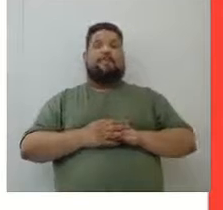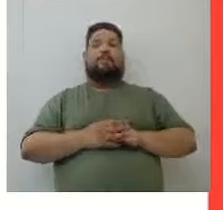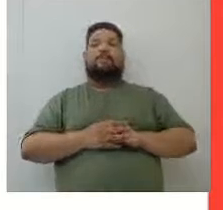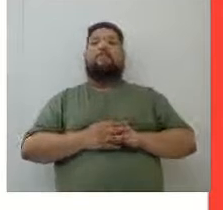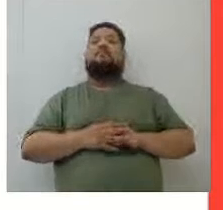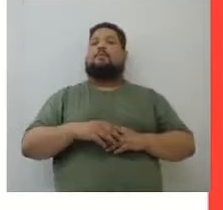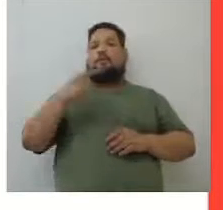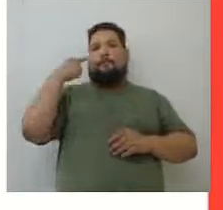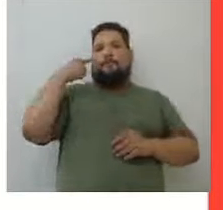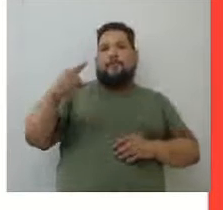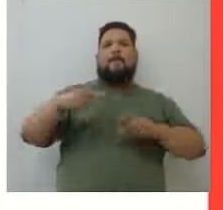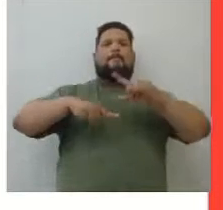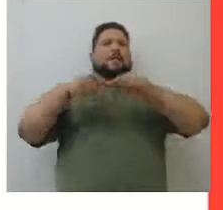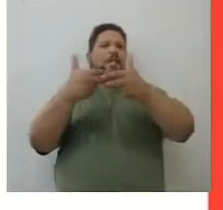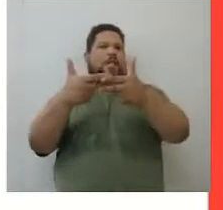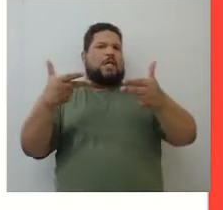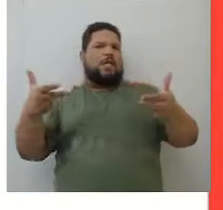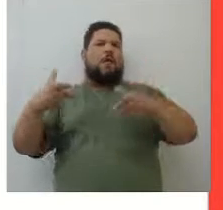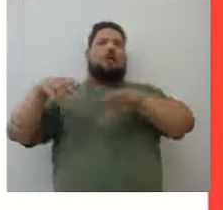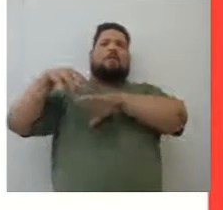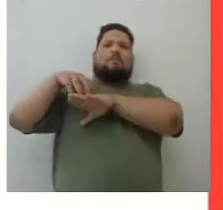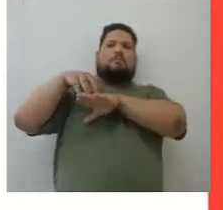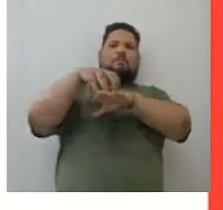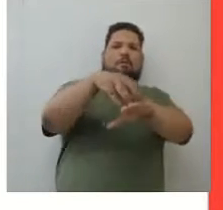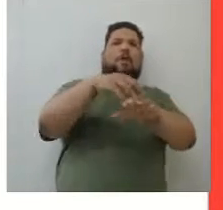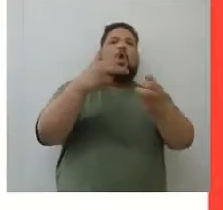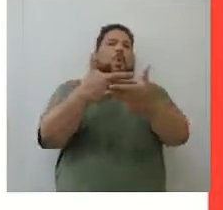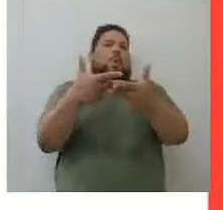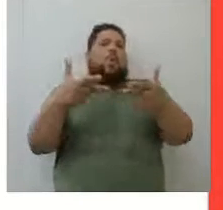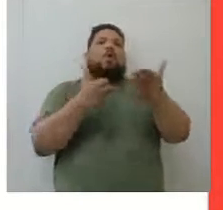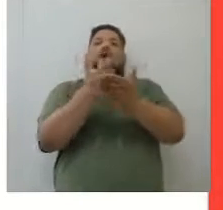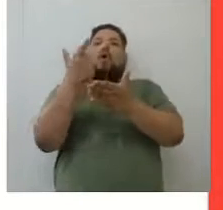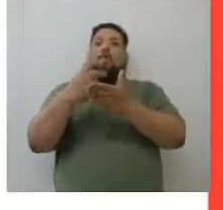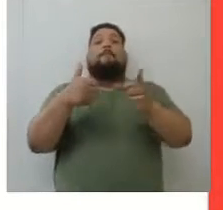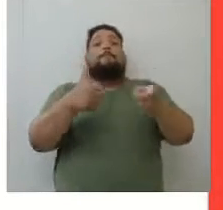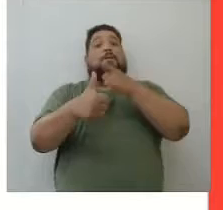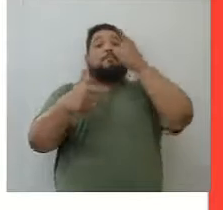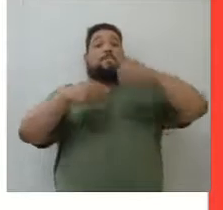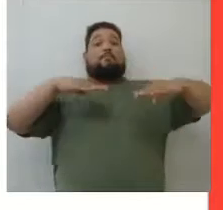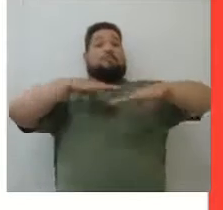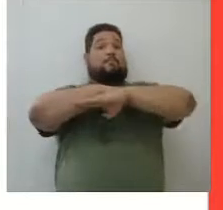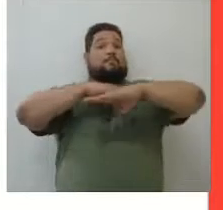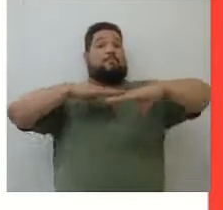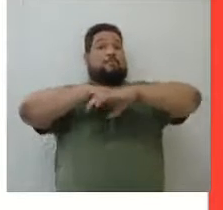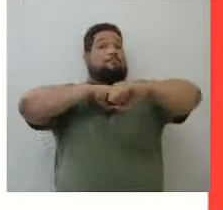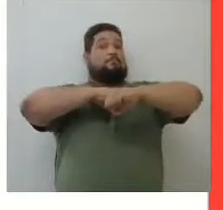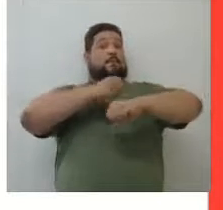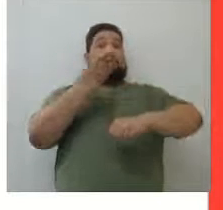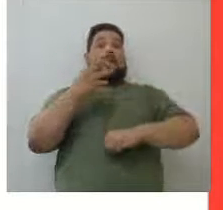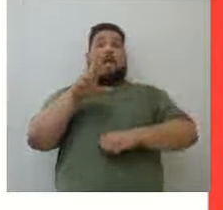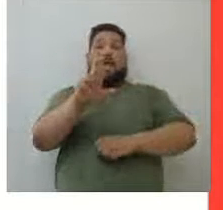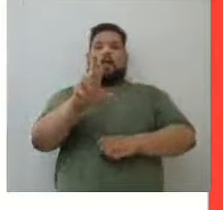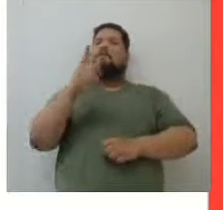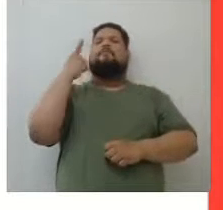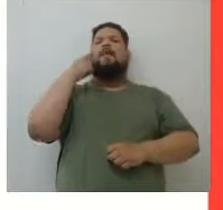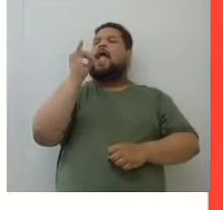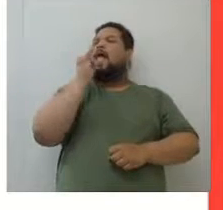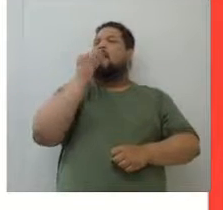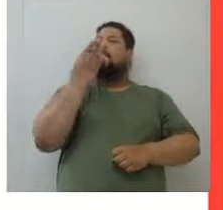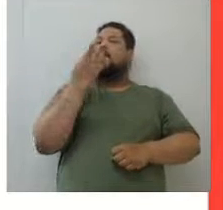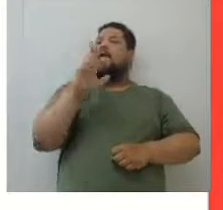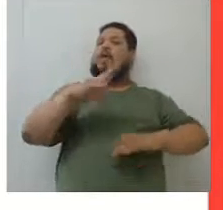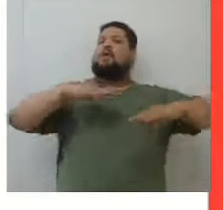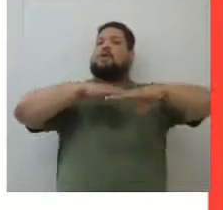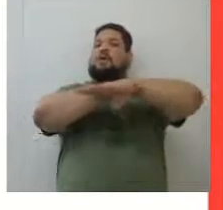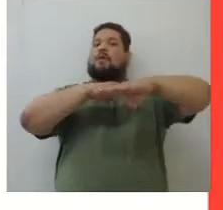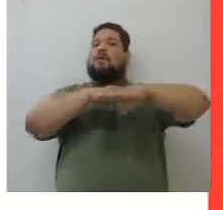que alguns escoamentos de mercadorias que a gente compra, né, passam por essas BRs, e para exemplo de BR, para exemplo de